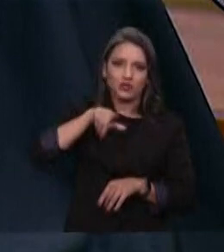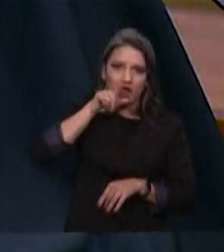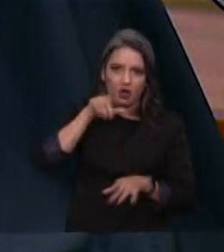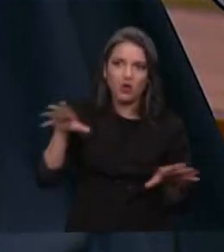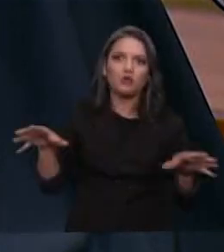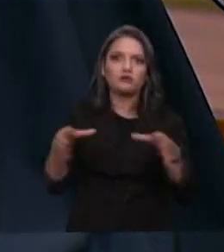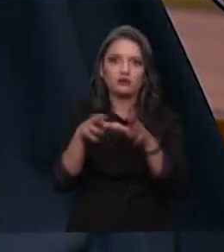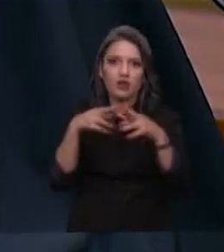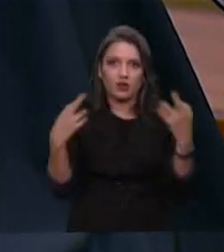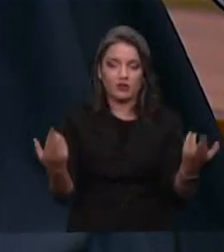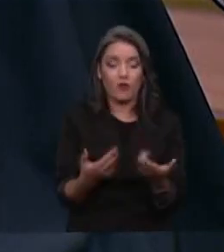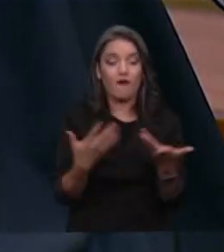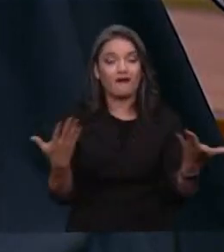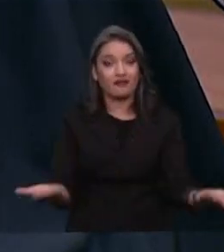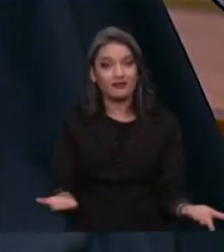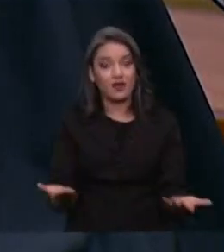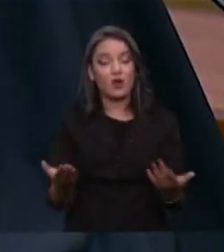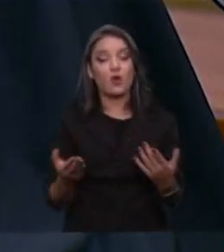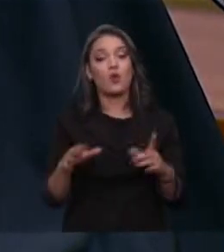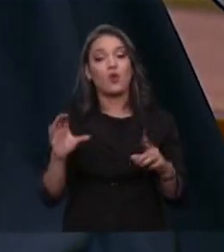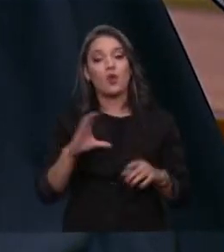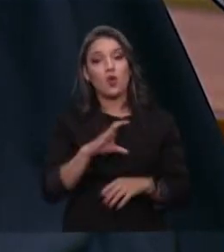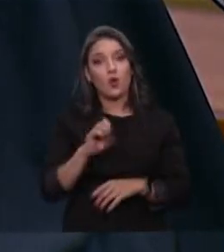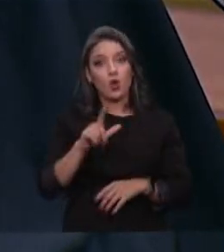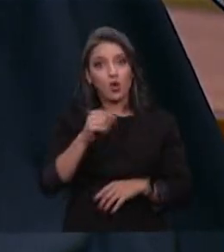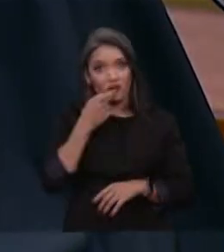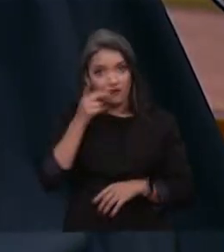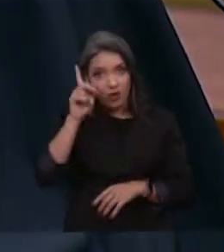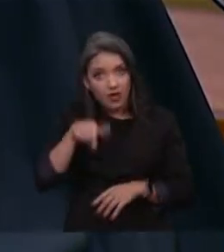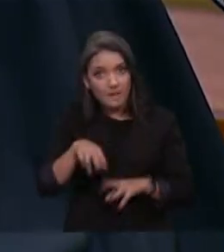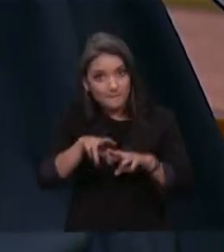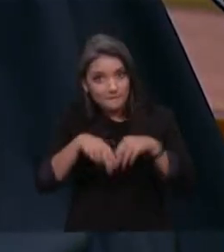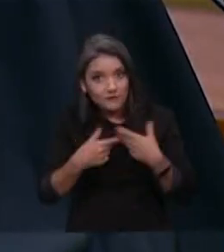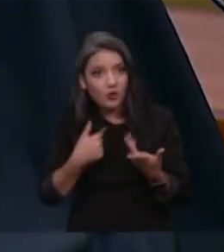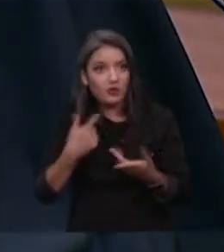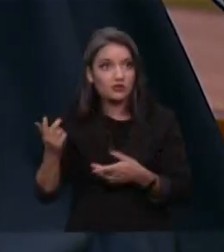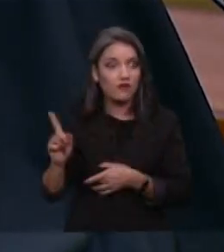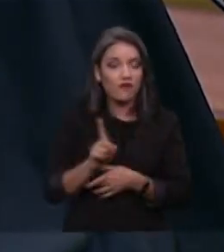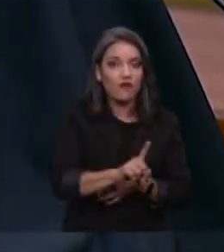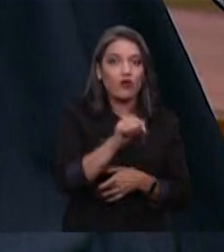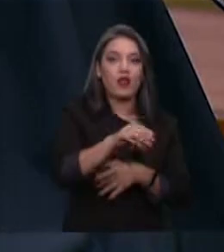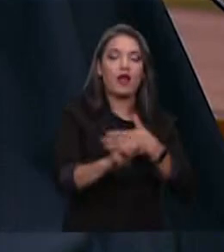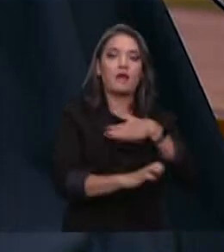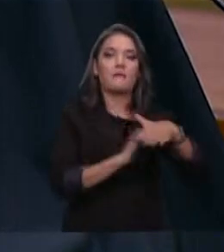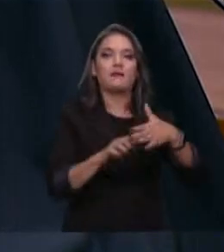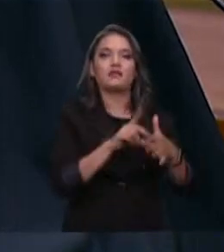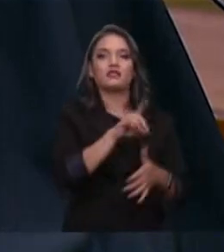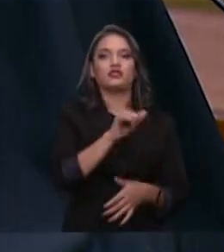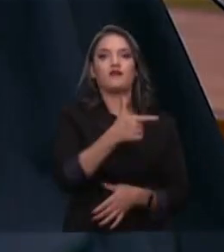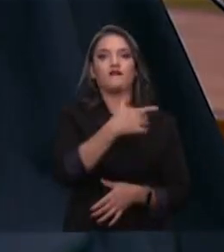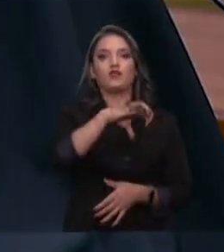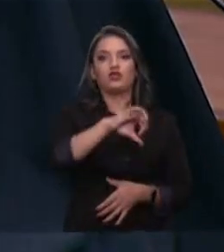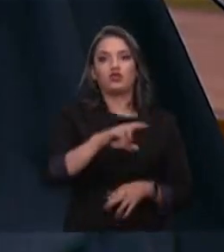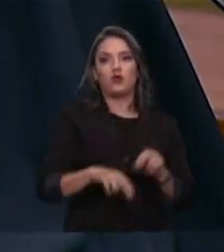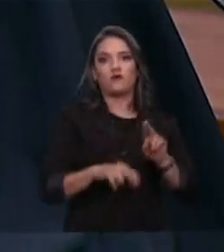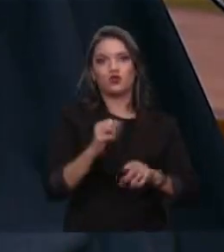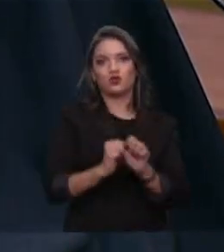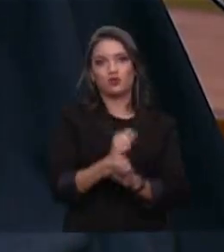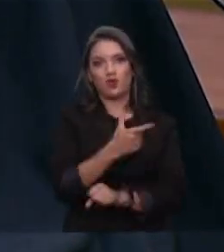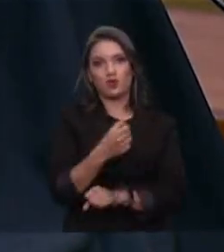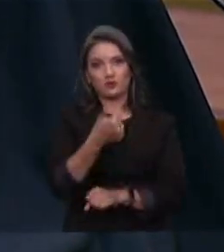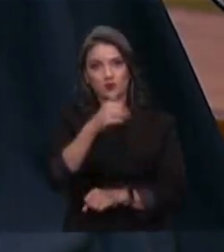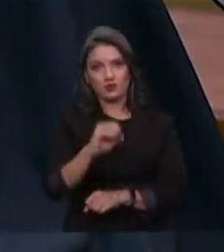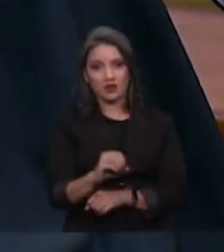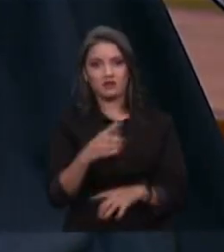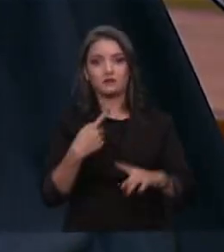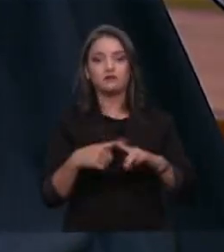desse contexto de calamidade pública que se deu o comparecimento do defendente à BR Distribuidora no dia 29 de junho de 2010,